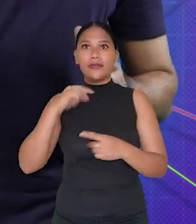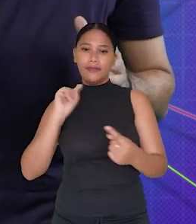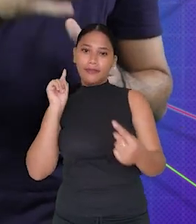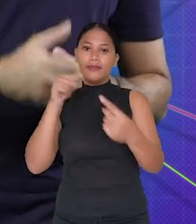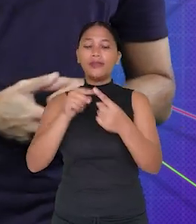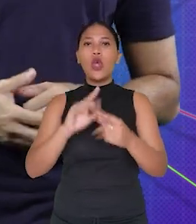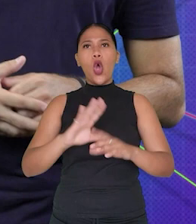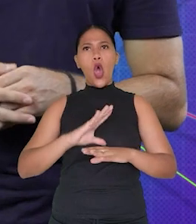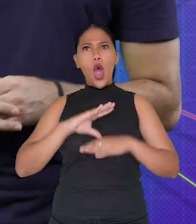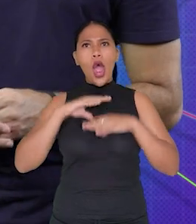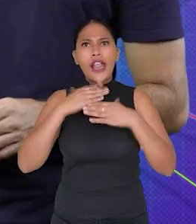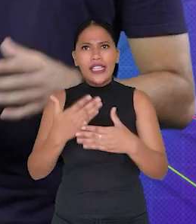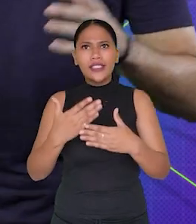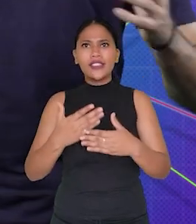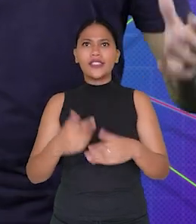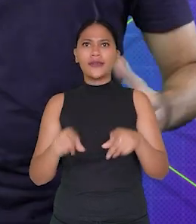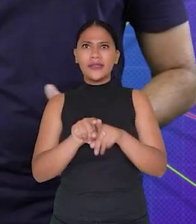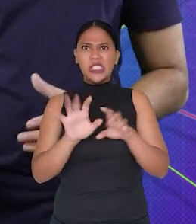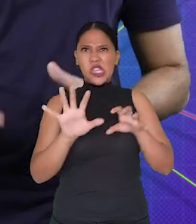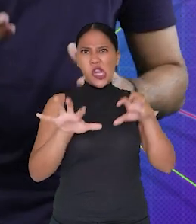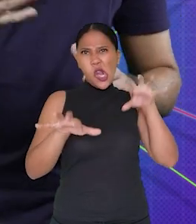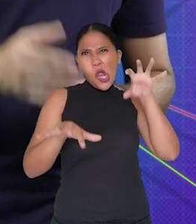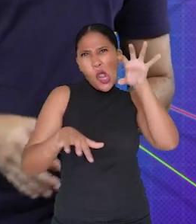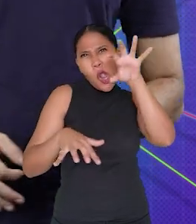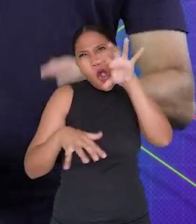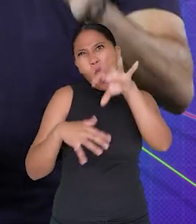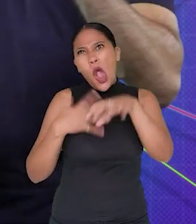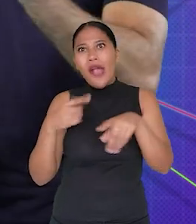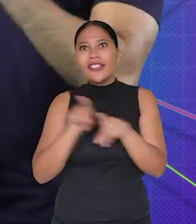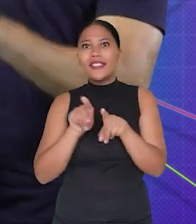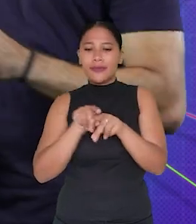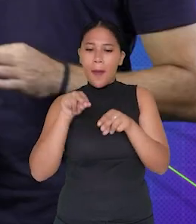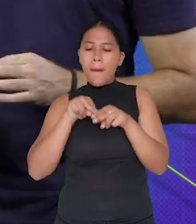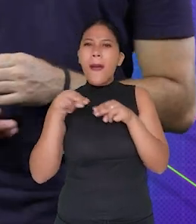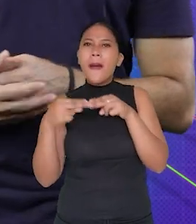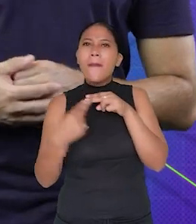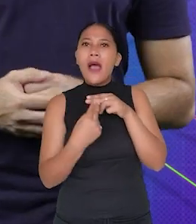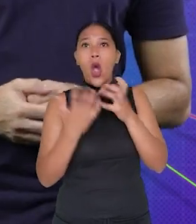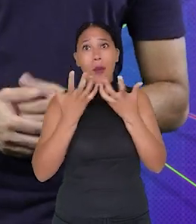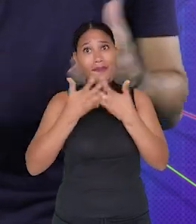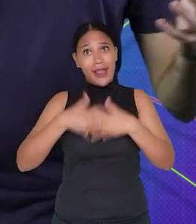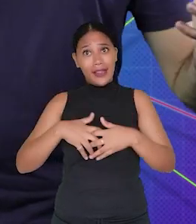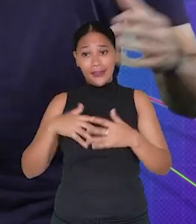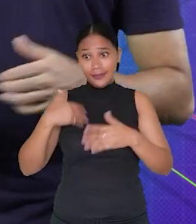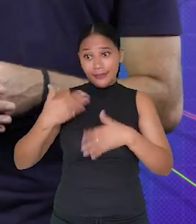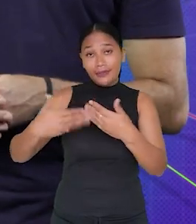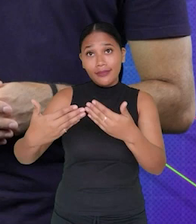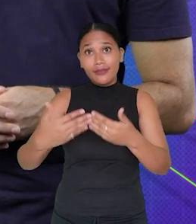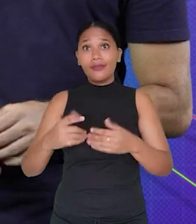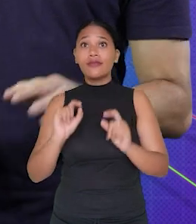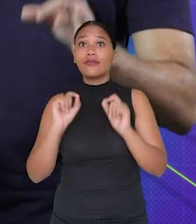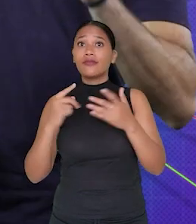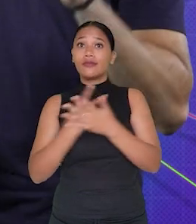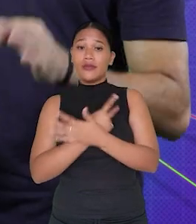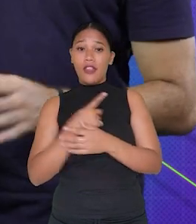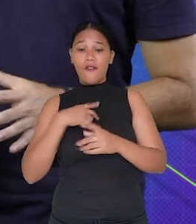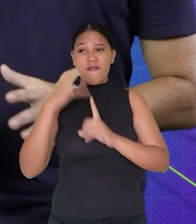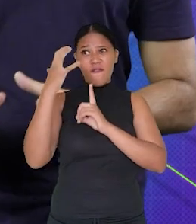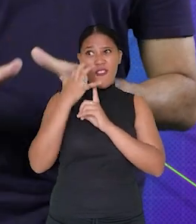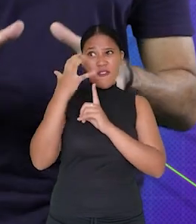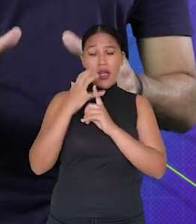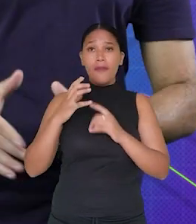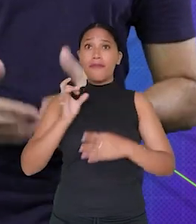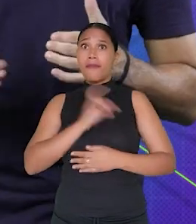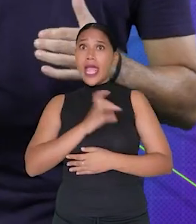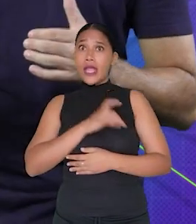toda a sua determinação e coragem, como encarar monstros gigantes e superar puzzles complexos. Ao longo da jornada, o personagem é